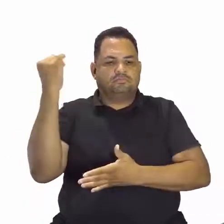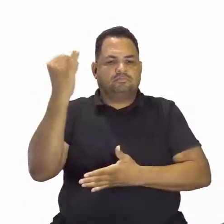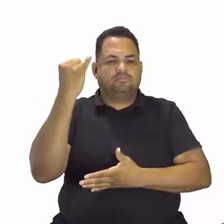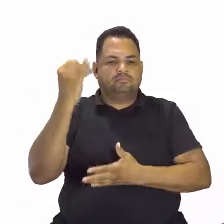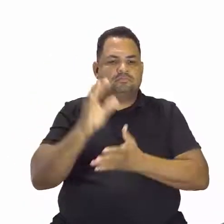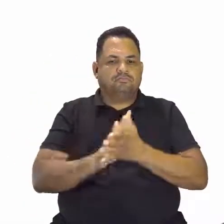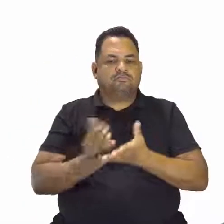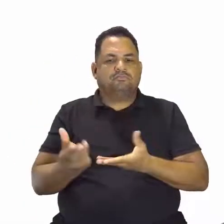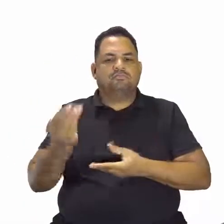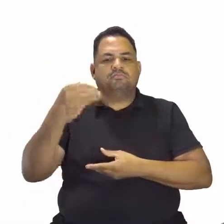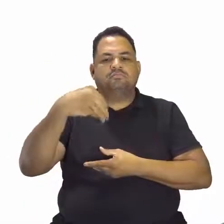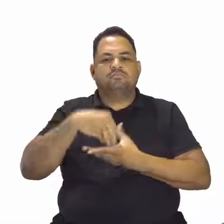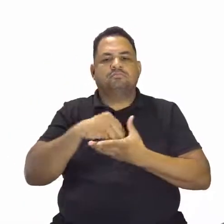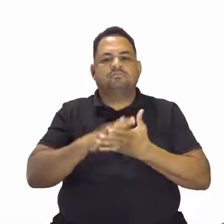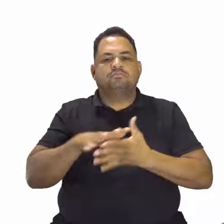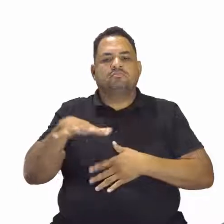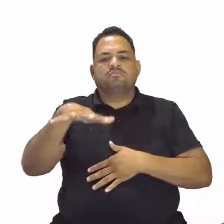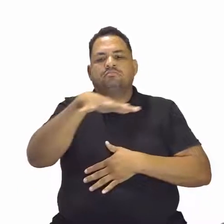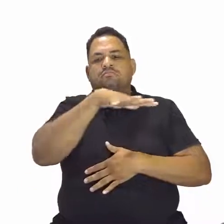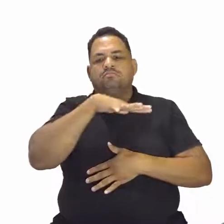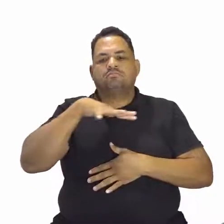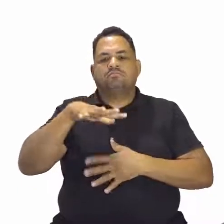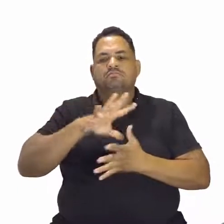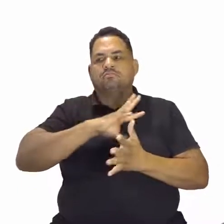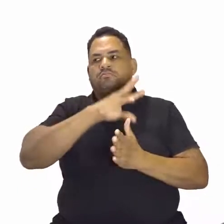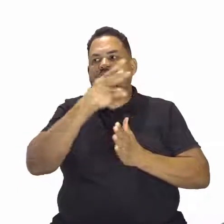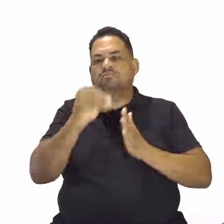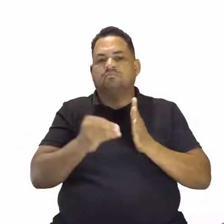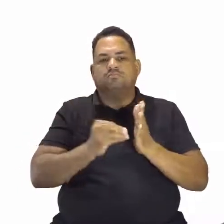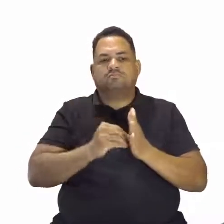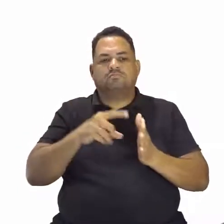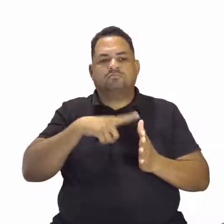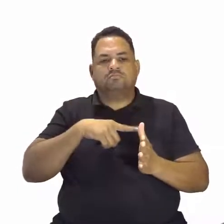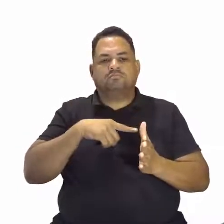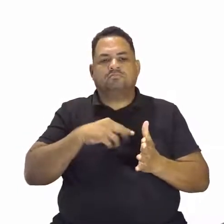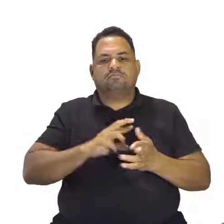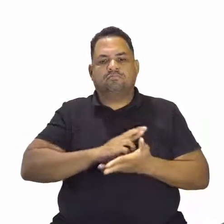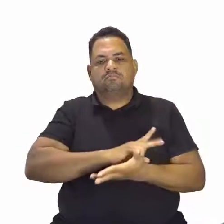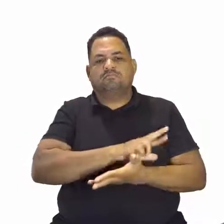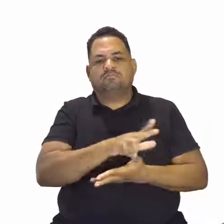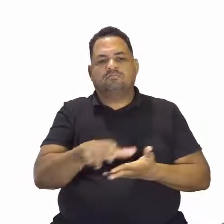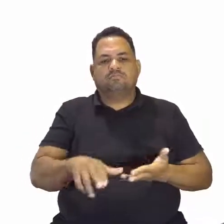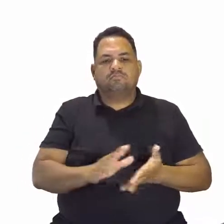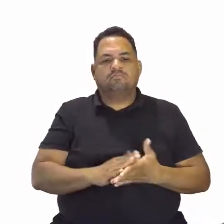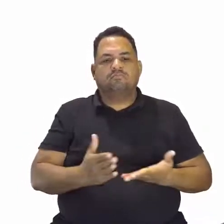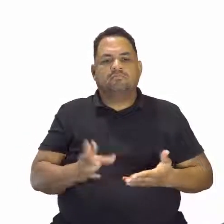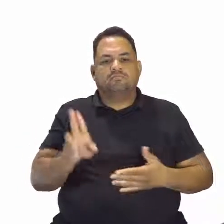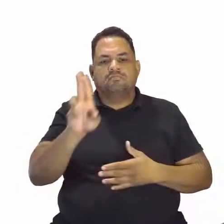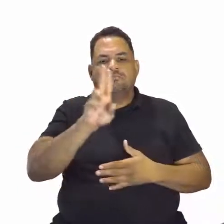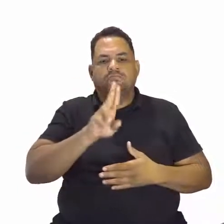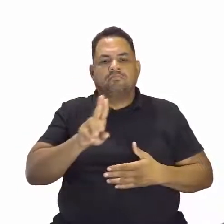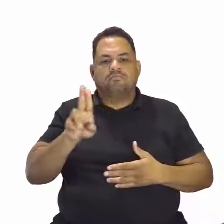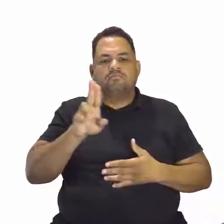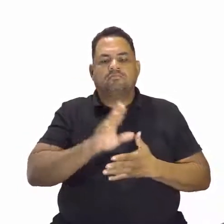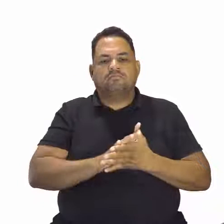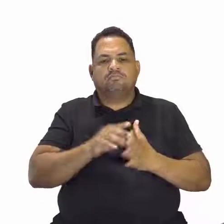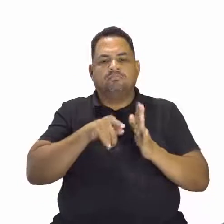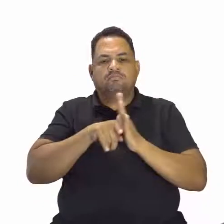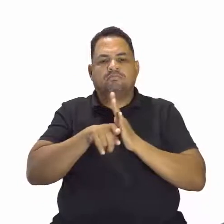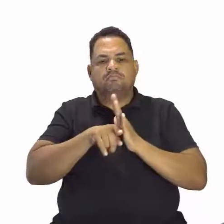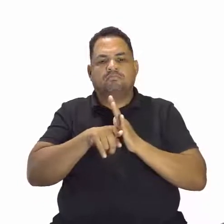esse cenário da Amazônia, compõem essa diversidade, né? Utiliza-se nesse estudo a noção